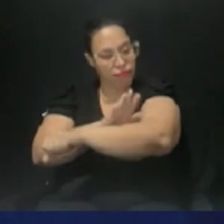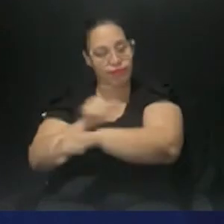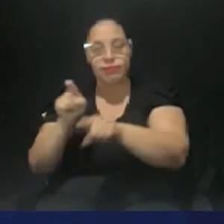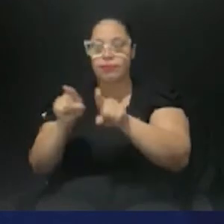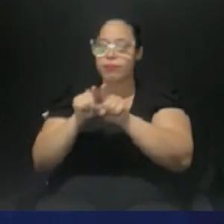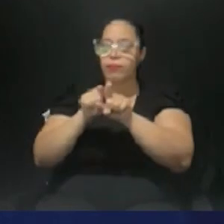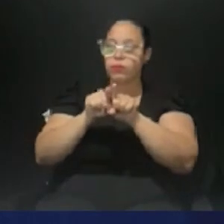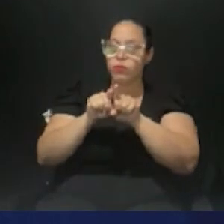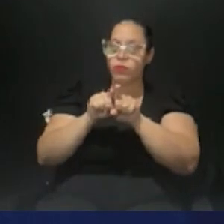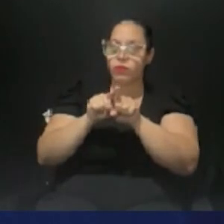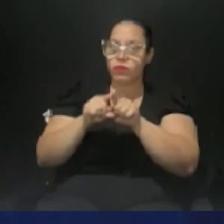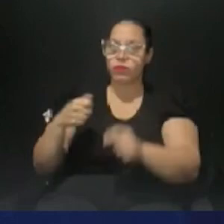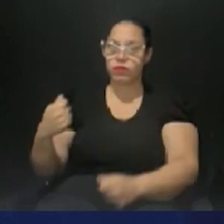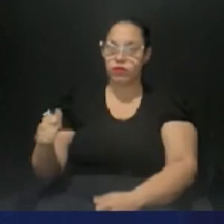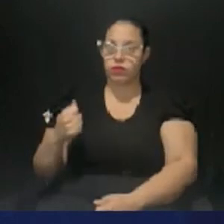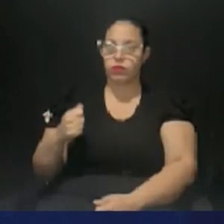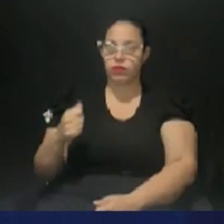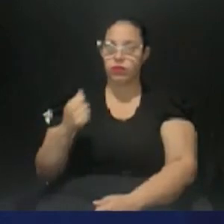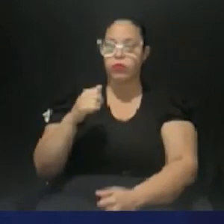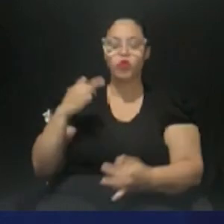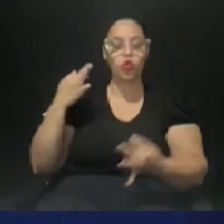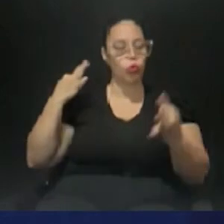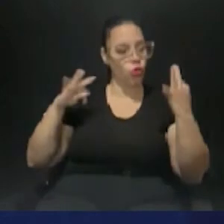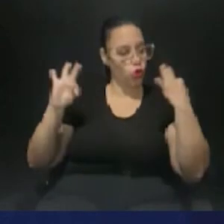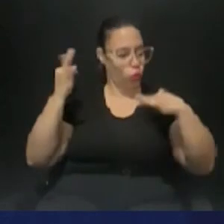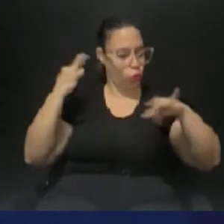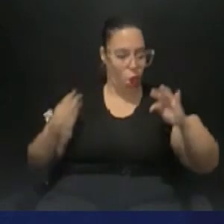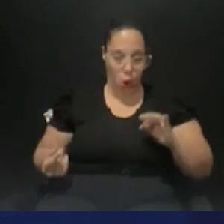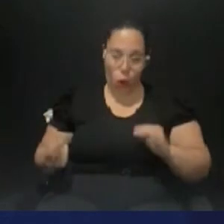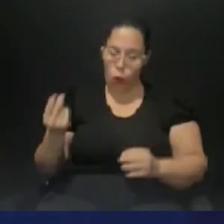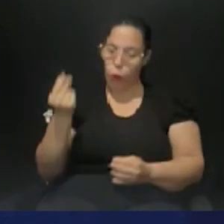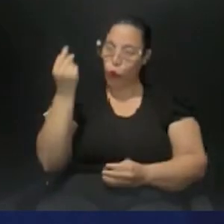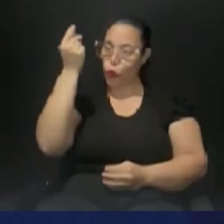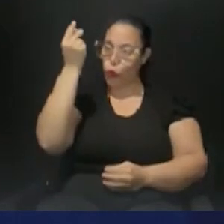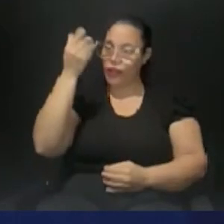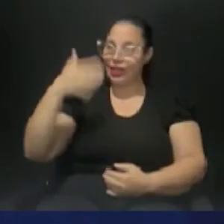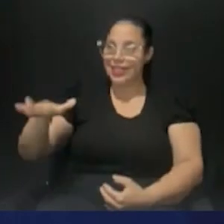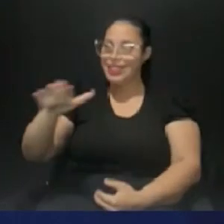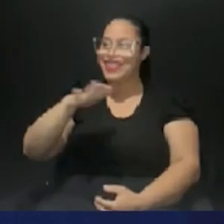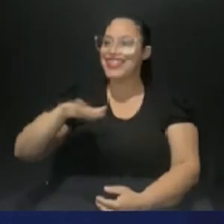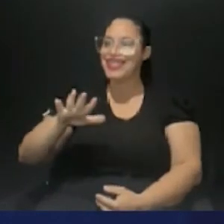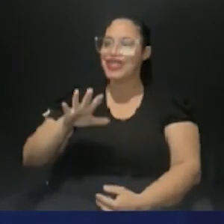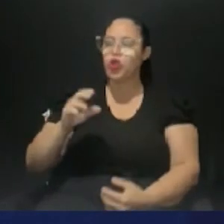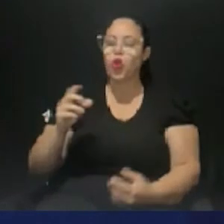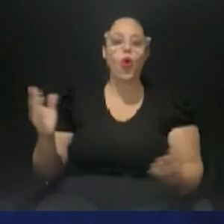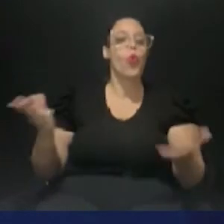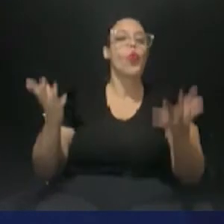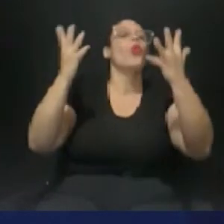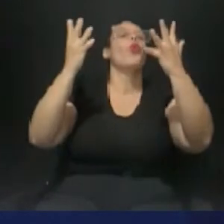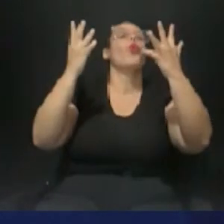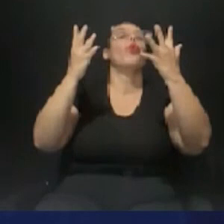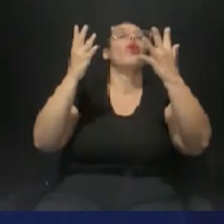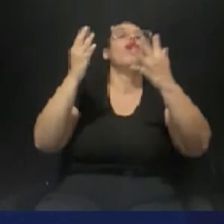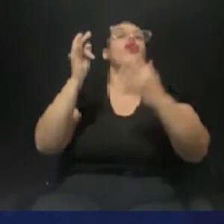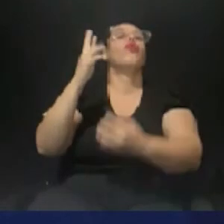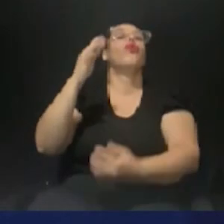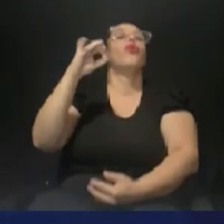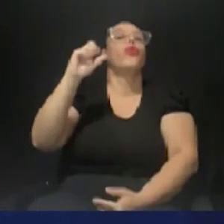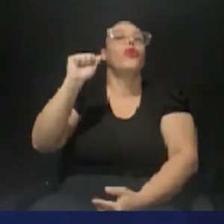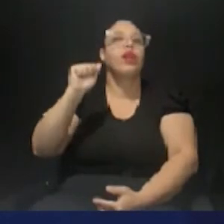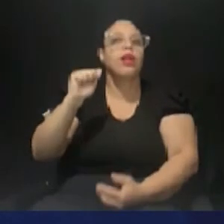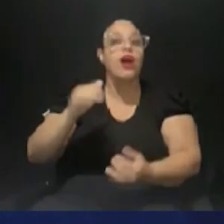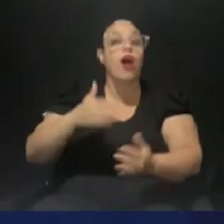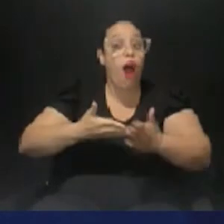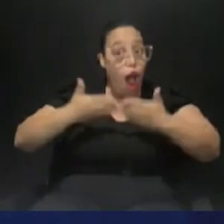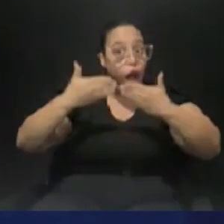benefícios que o Faca presta para a cidade são muito além do que simplesmente servir o melhor